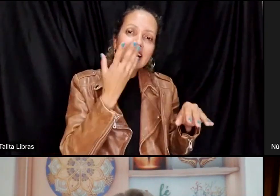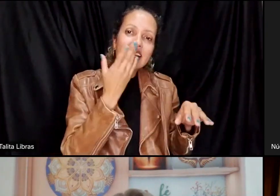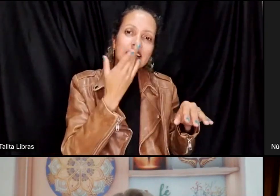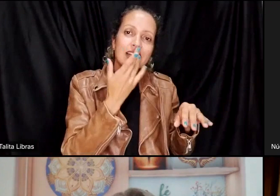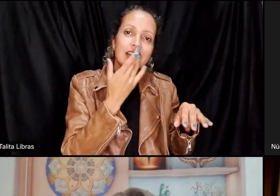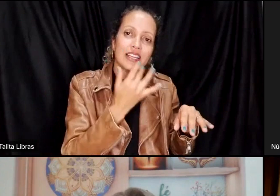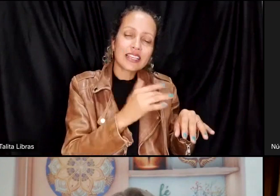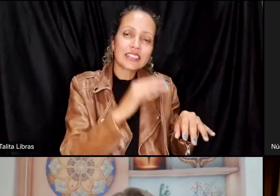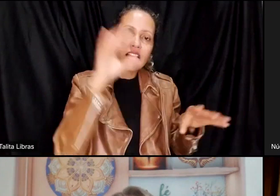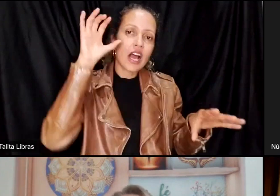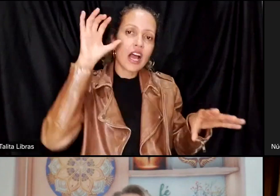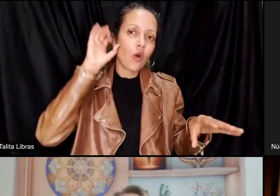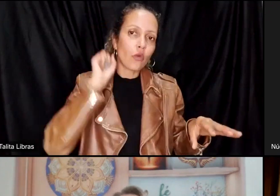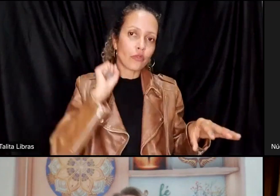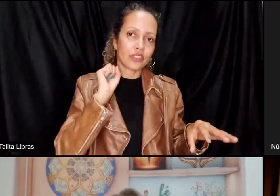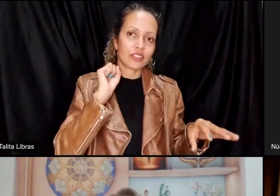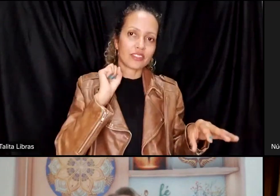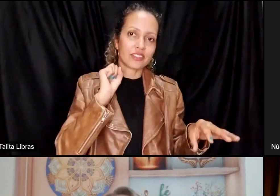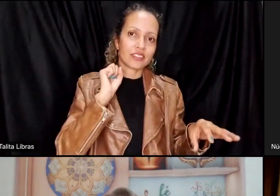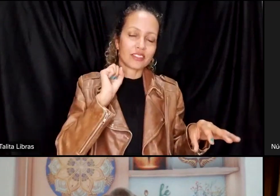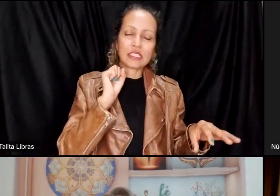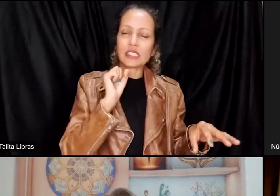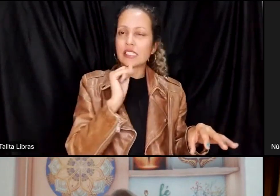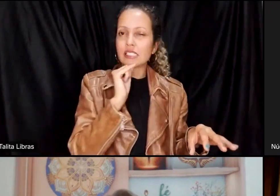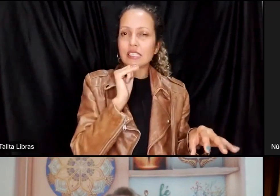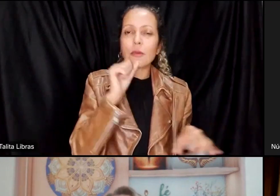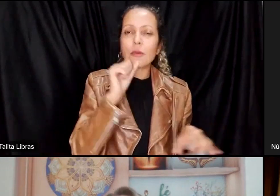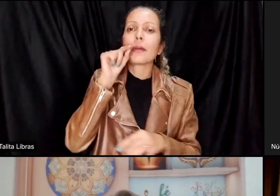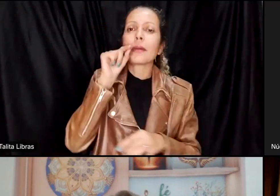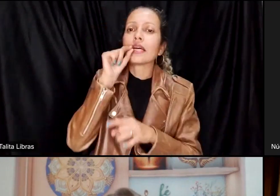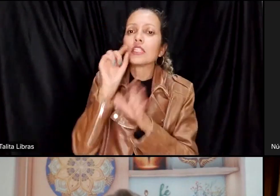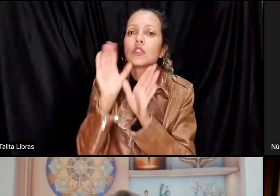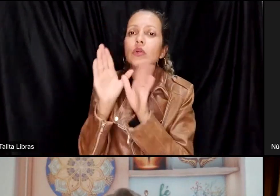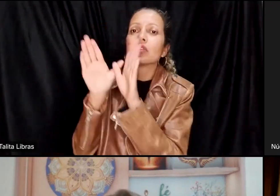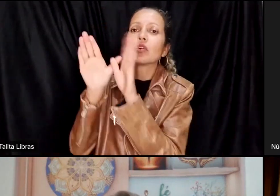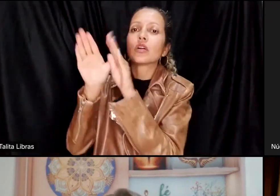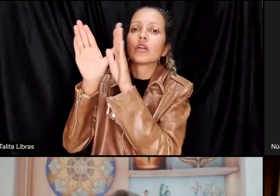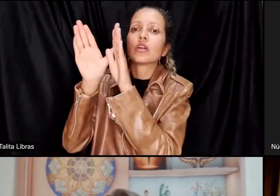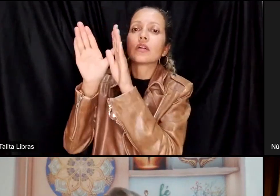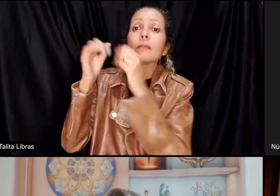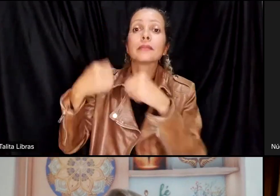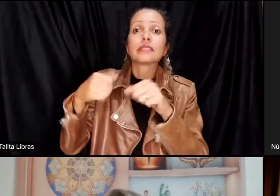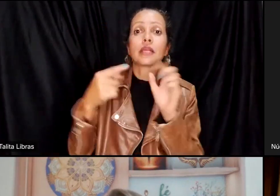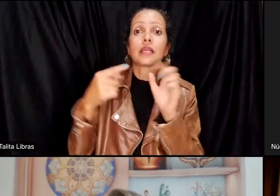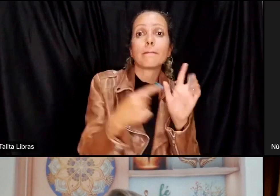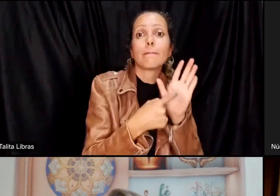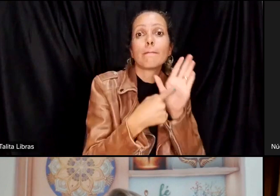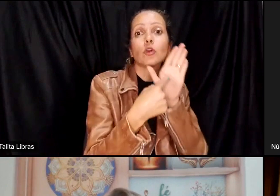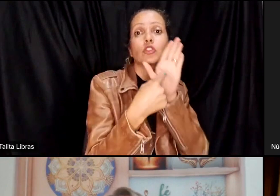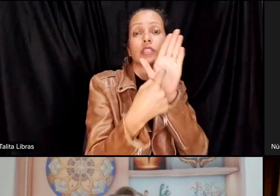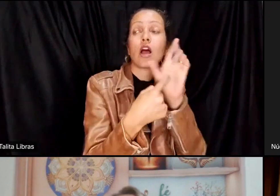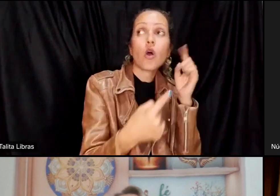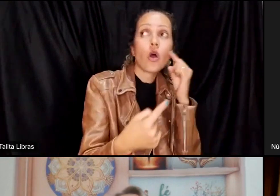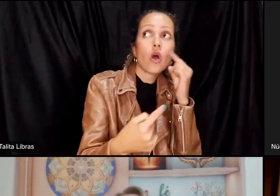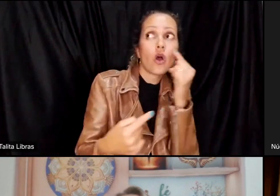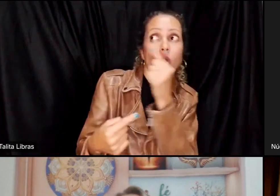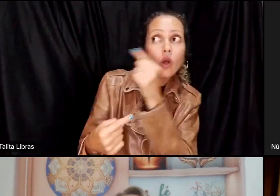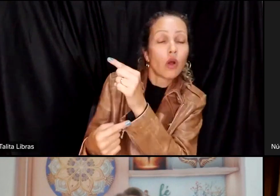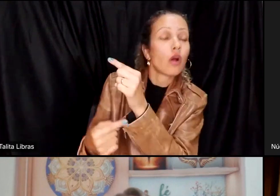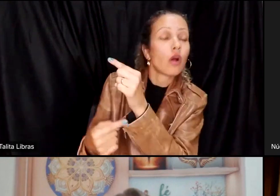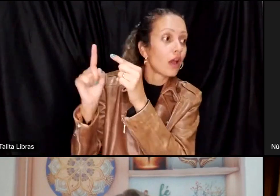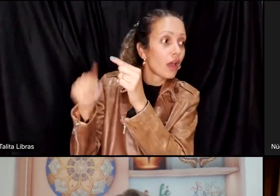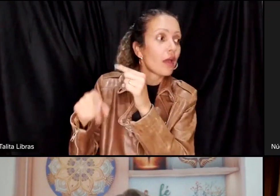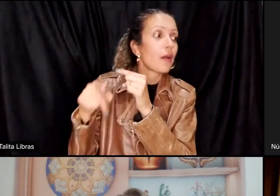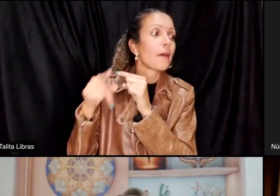põe o som do passarinho, tem que mostrar, olha, isso que você tem, é o passarinho. Ela tem que abrir. Porque ela